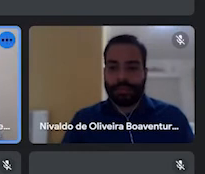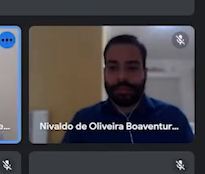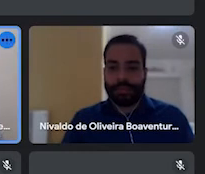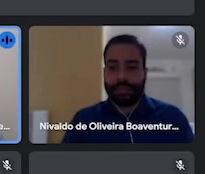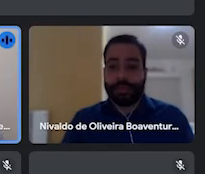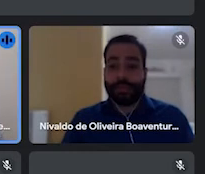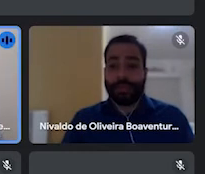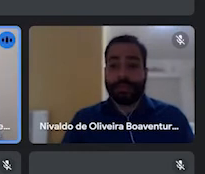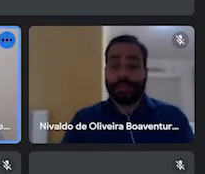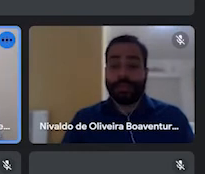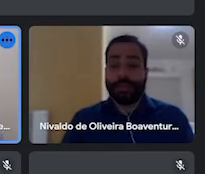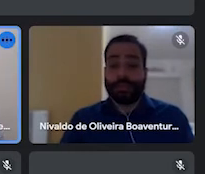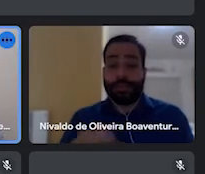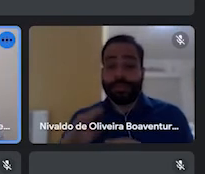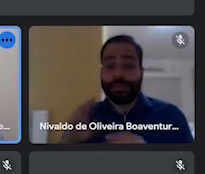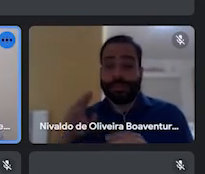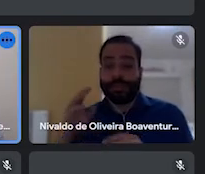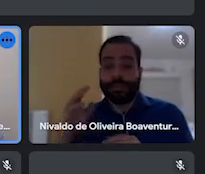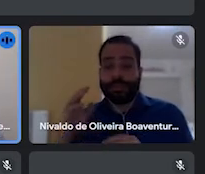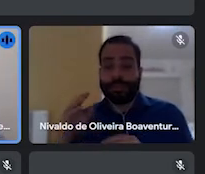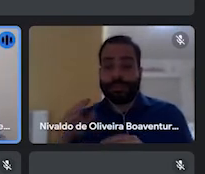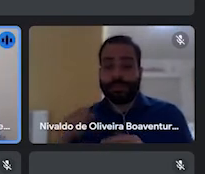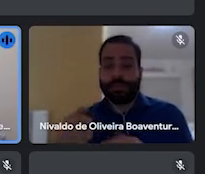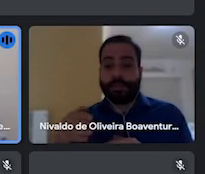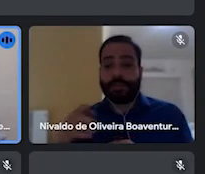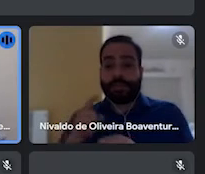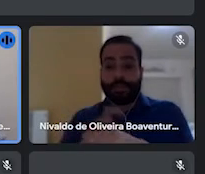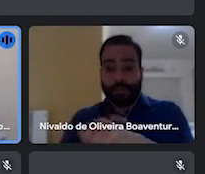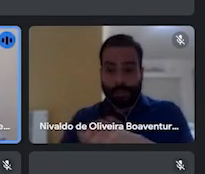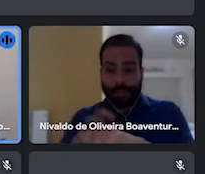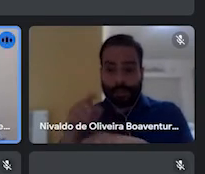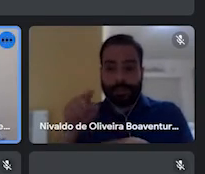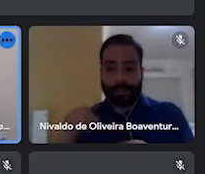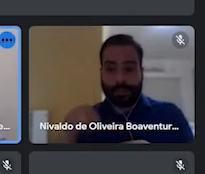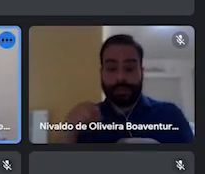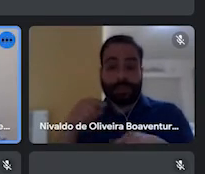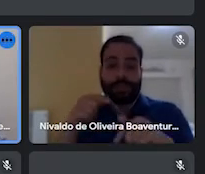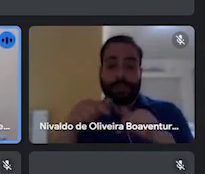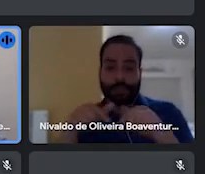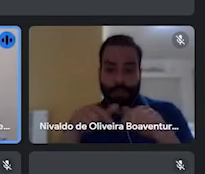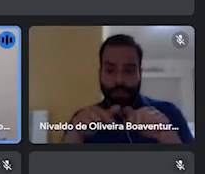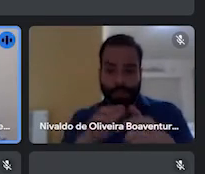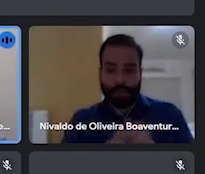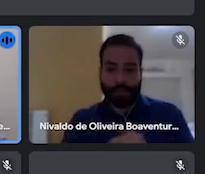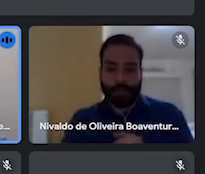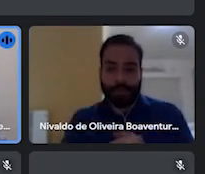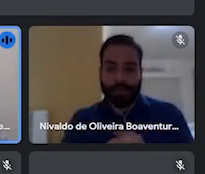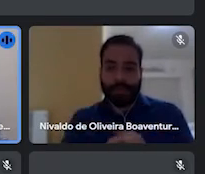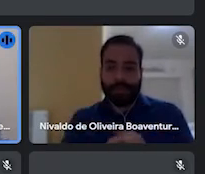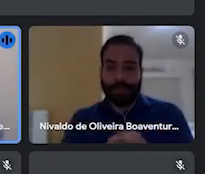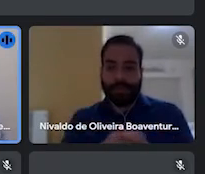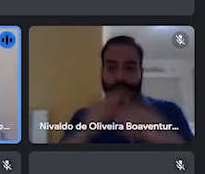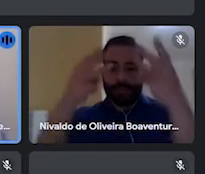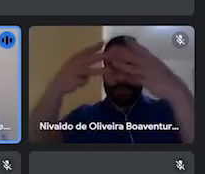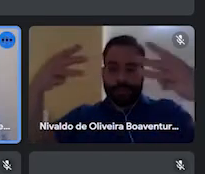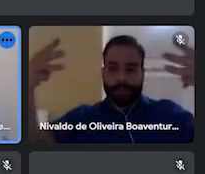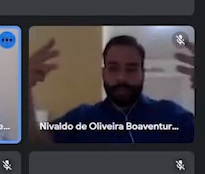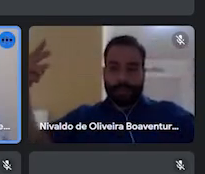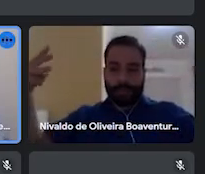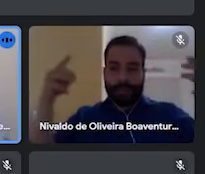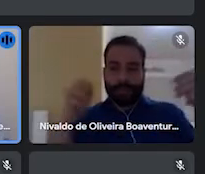Pessoal, quando você vai trabalhar numa rede, igual colocou aqui,